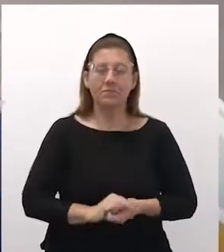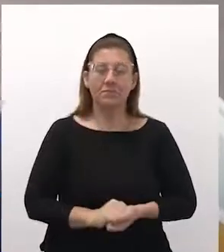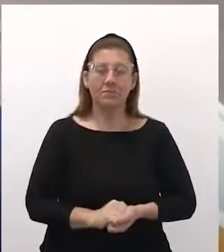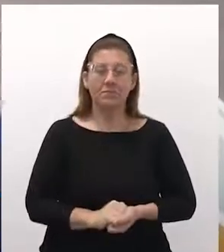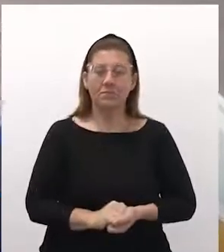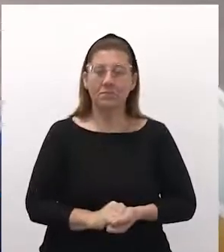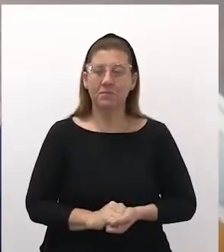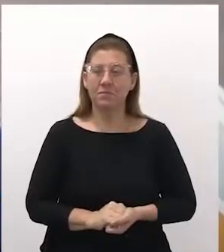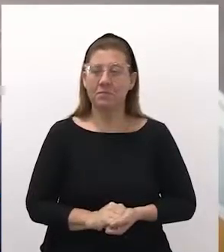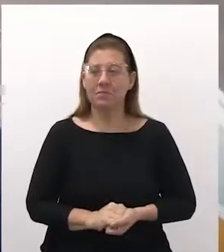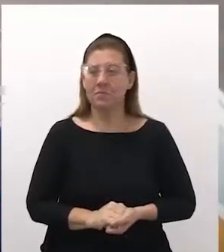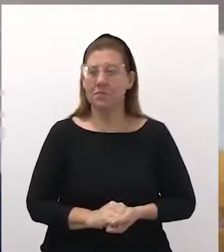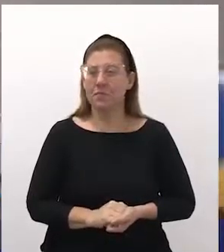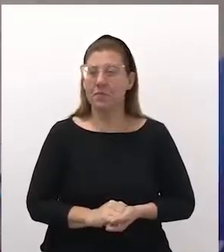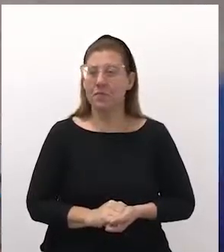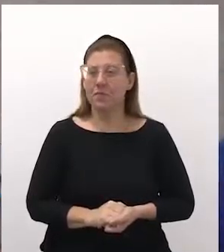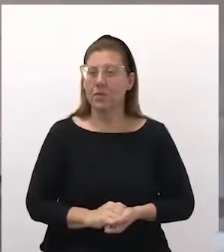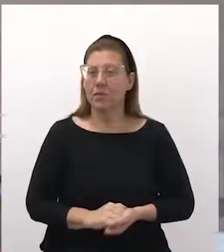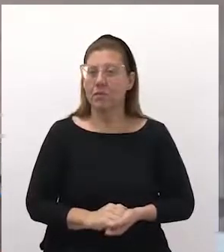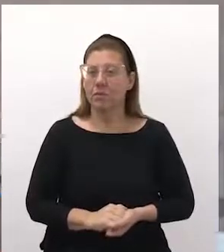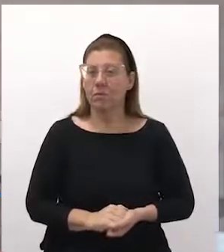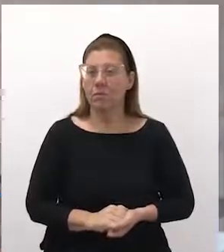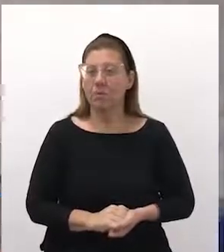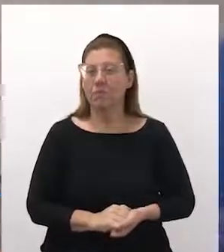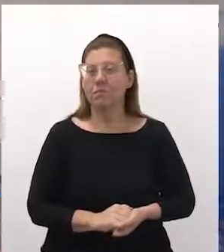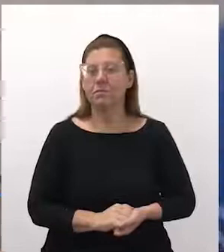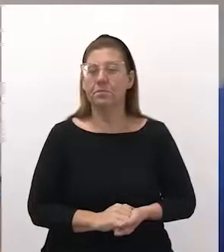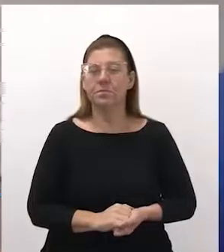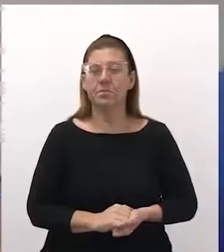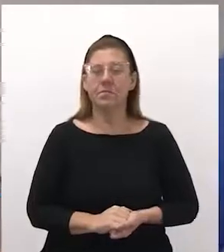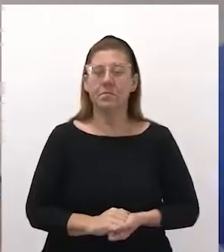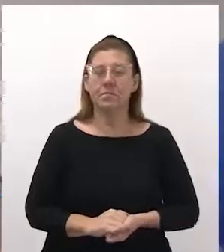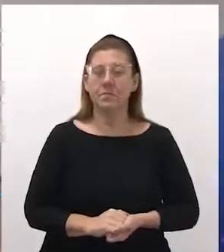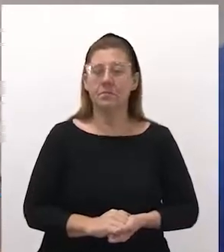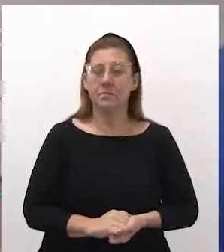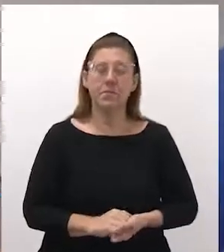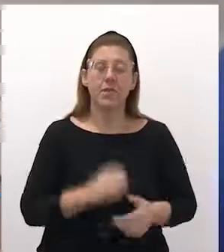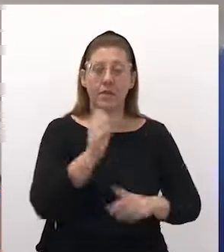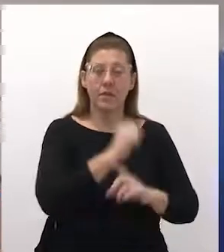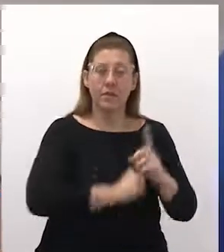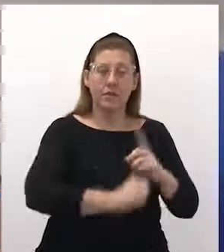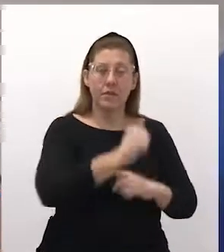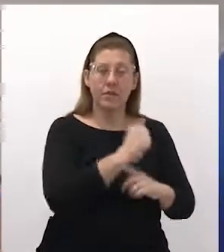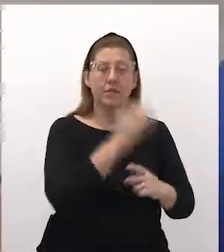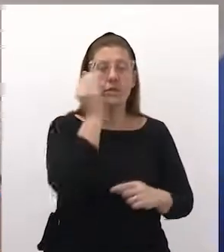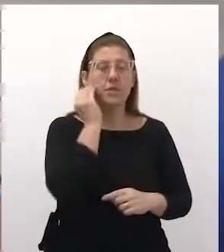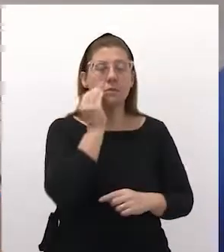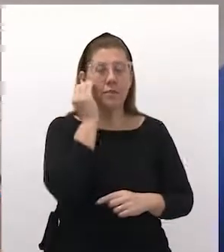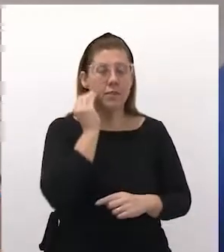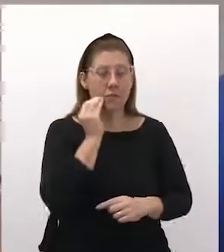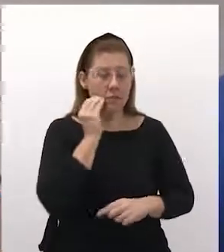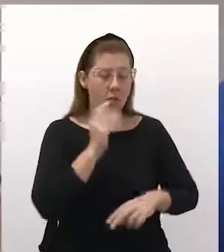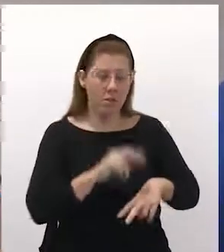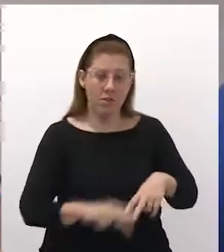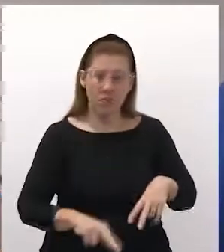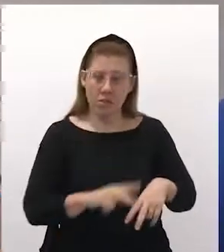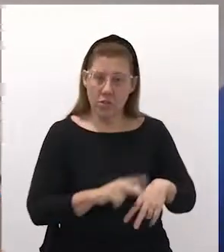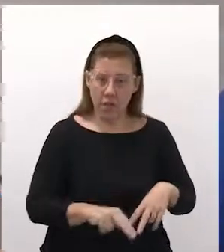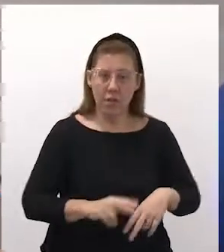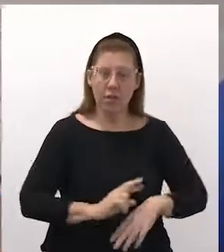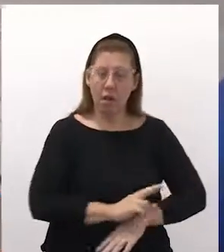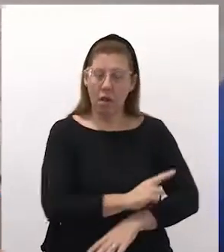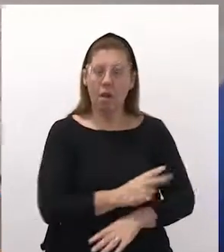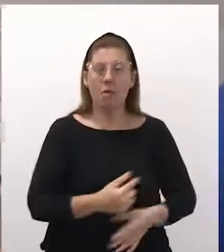Então, voltando, da Carla Cotirene, que estava dizendo, né, do ECA. Socialmente, essa experiência de gênero racializada